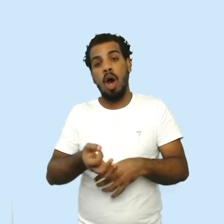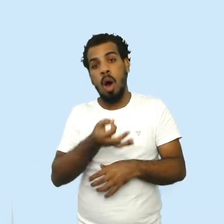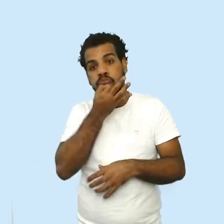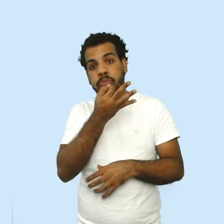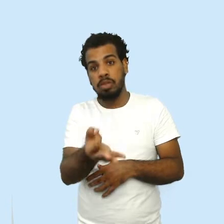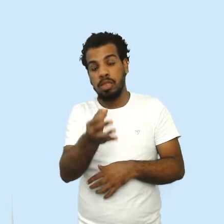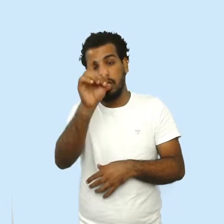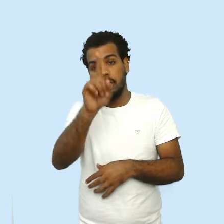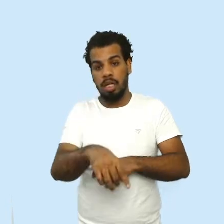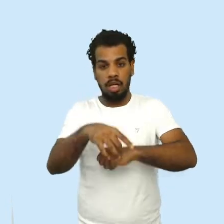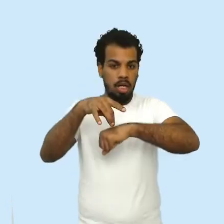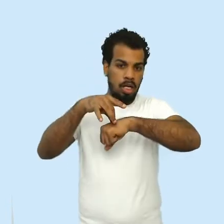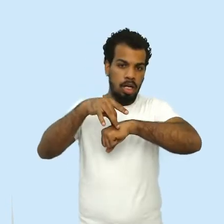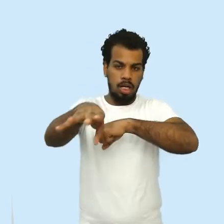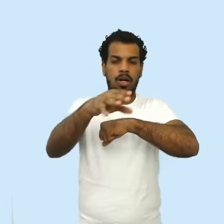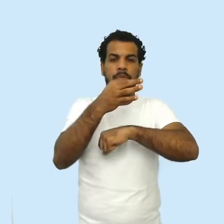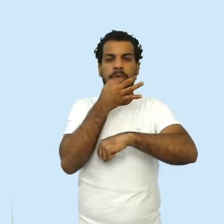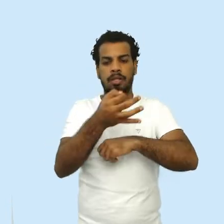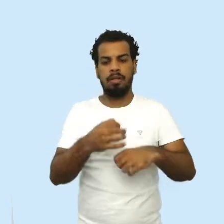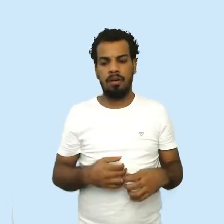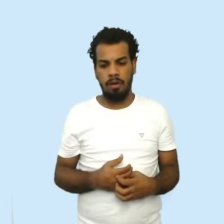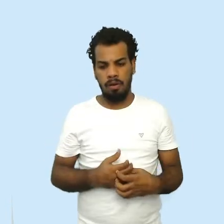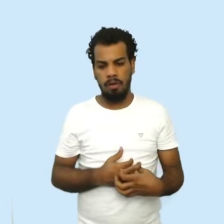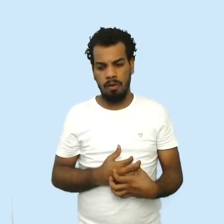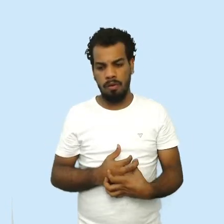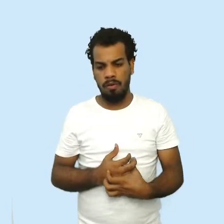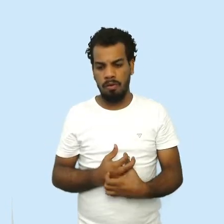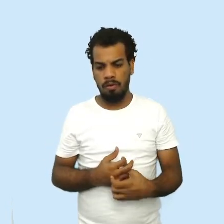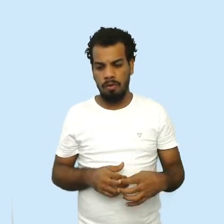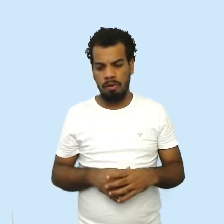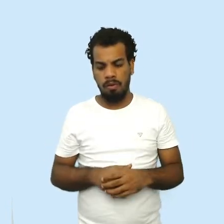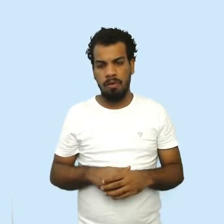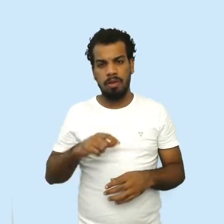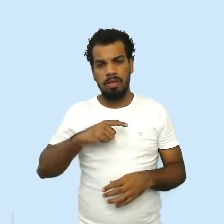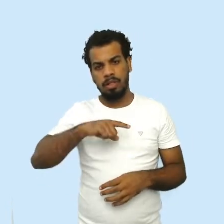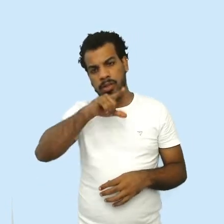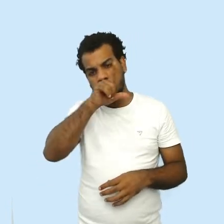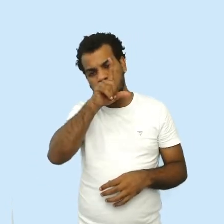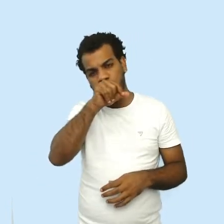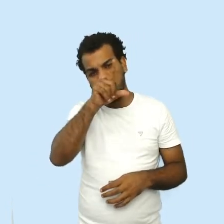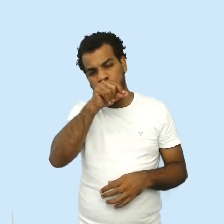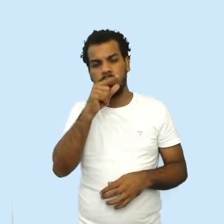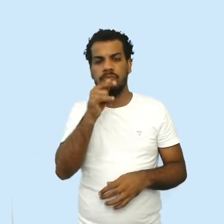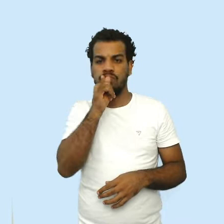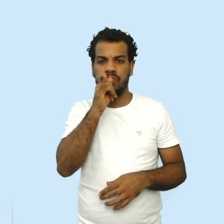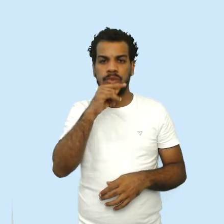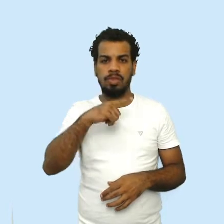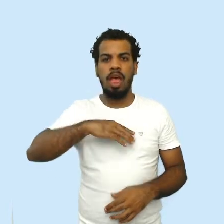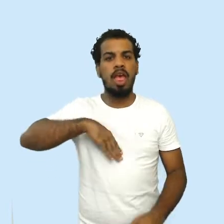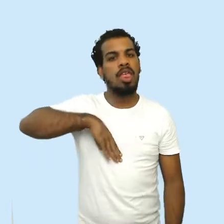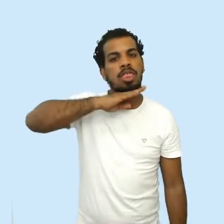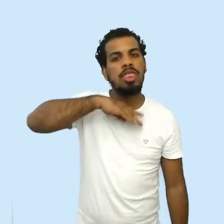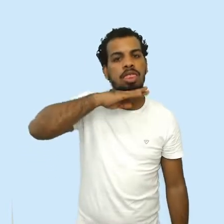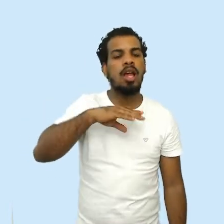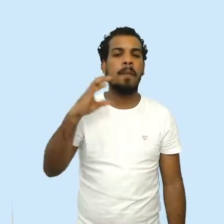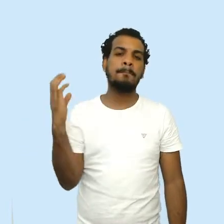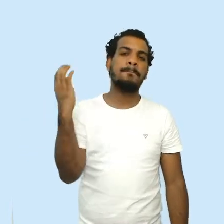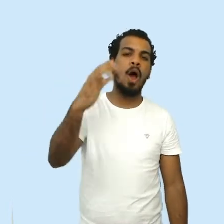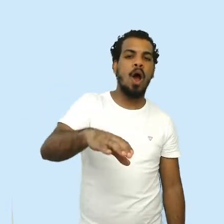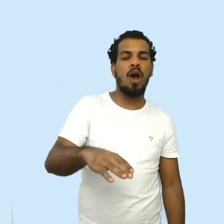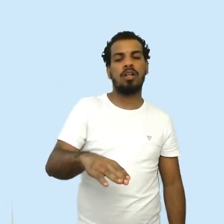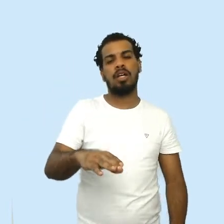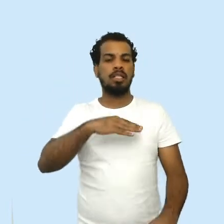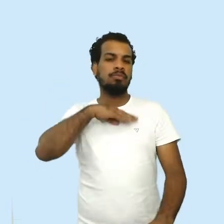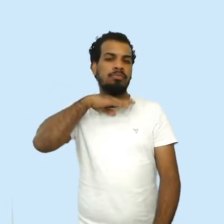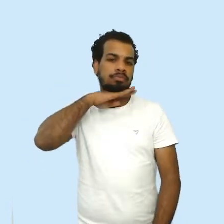é emitir essa opinião. Então aí você está no Twitter, por exemplo, chega lá a Anitta que posta uma